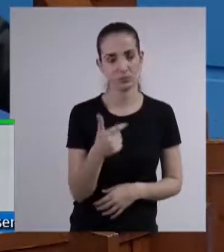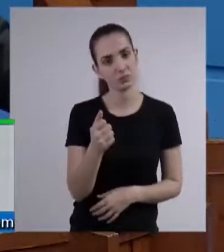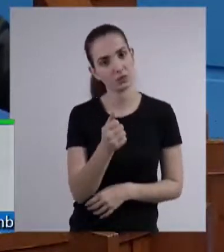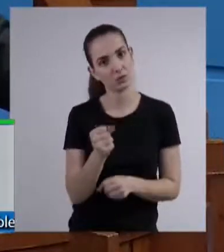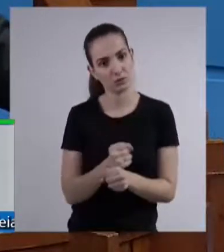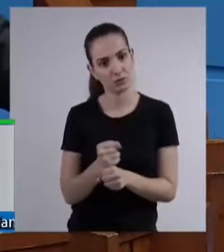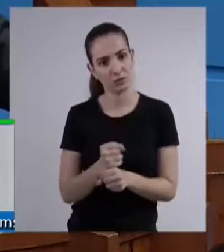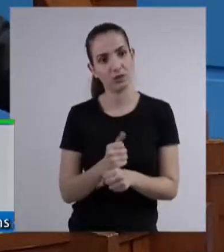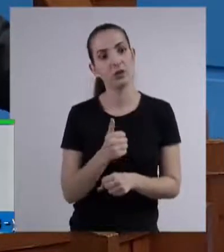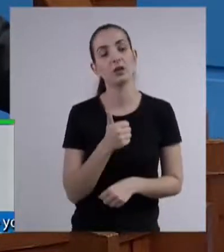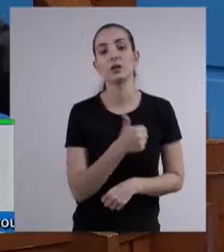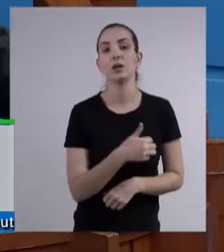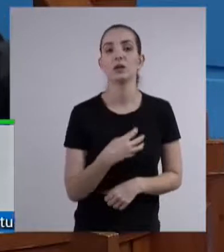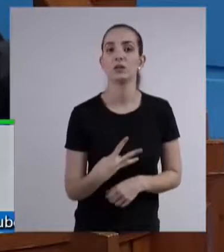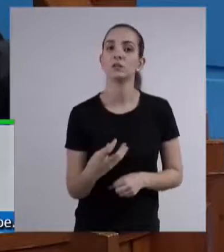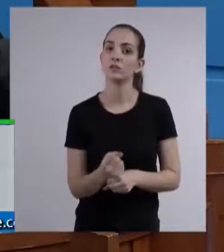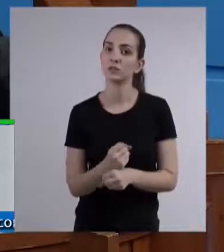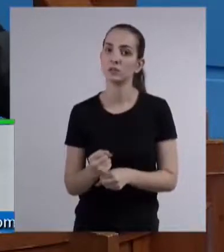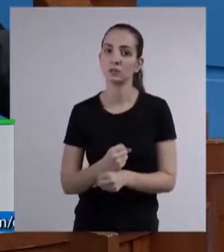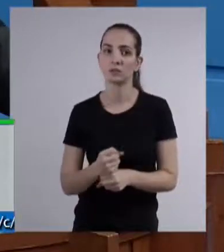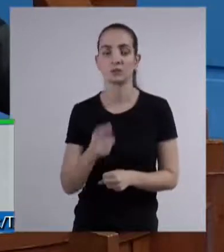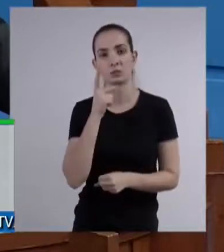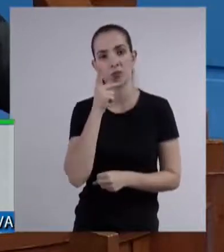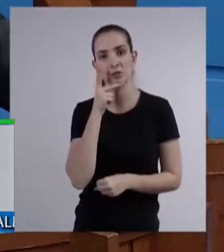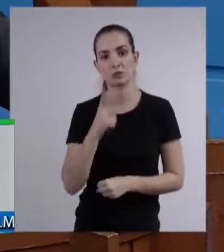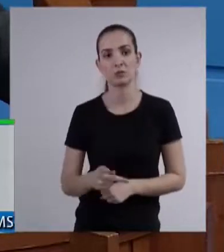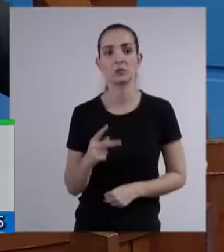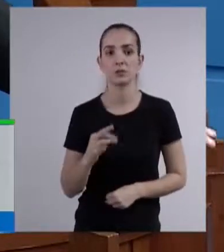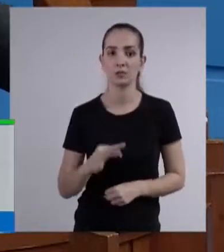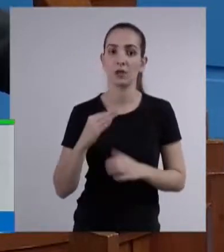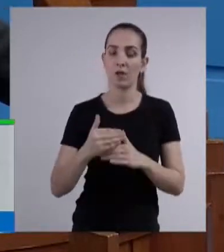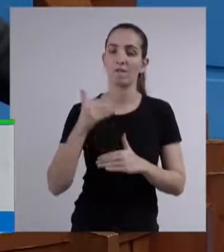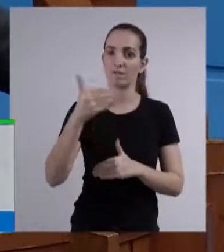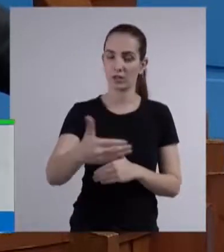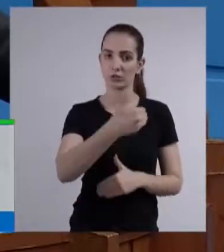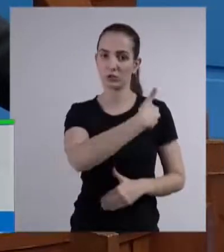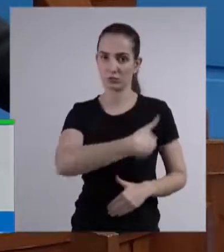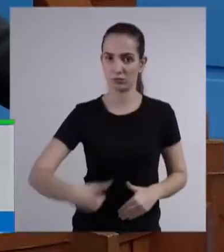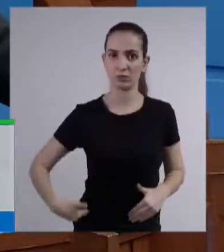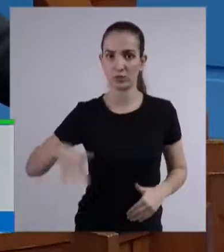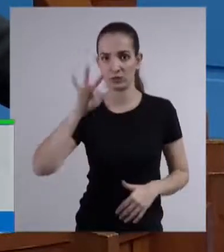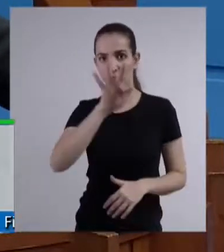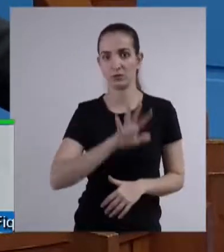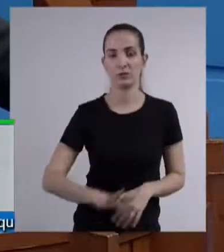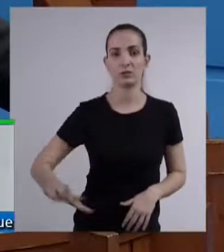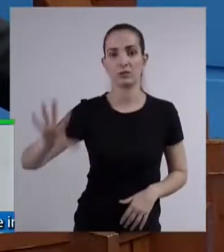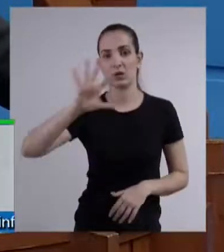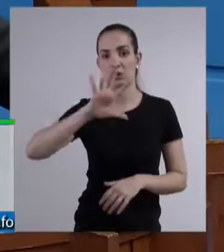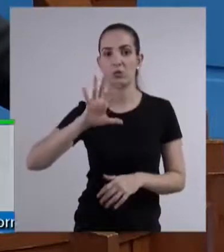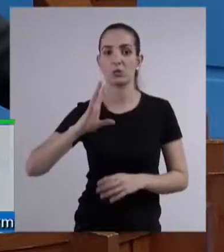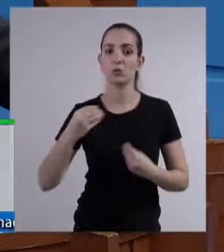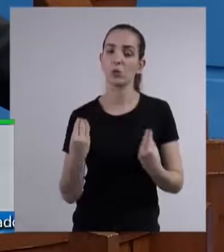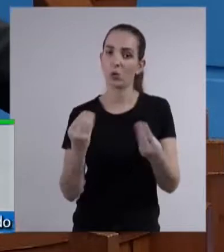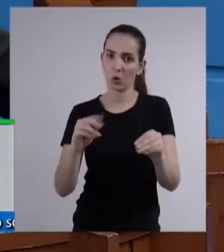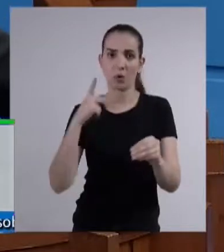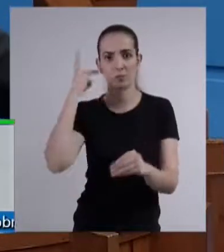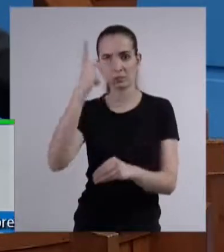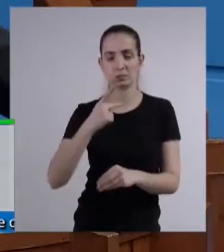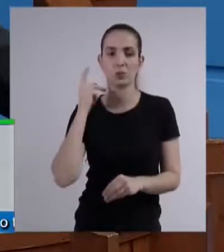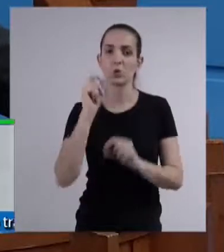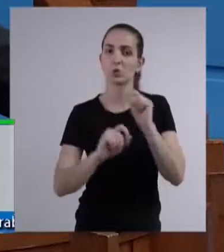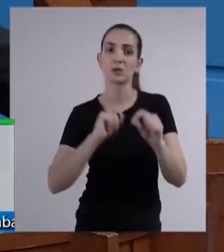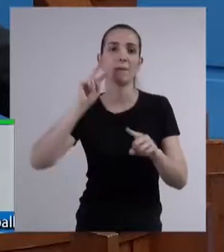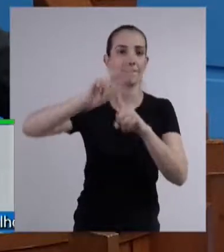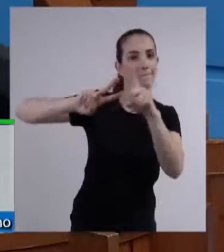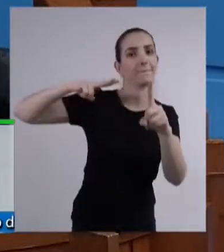anos, o Partido dos Trabalhadores, à frente do governo federal, implementou uma política que mais do